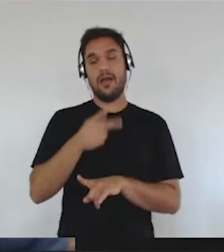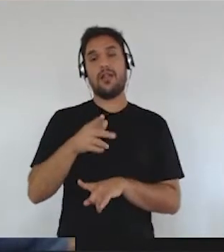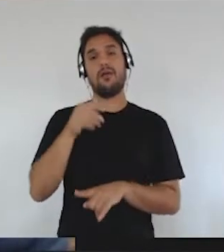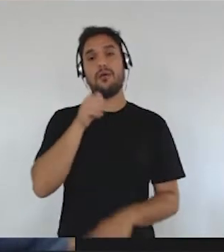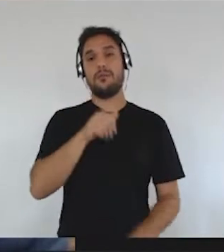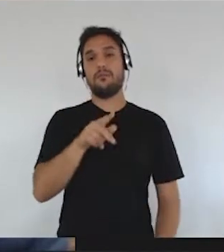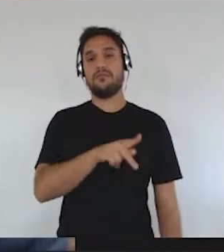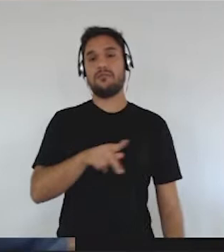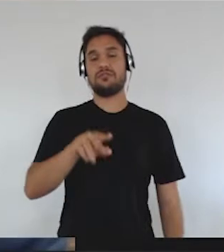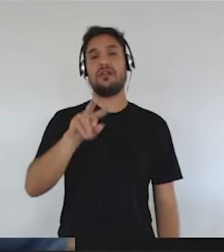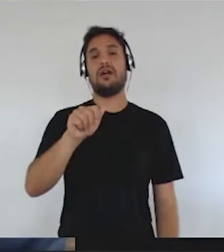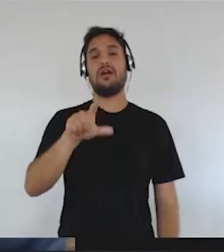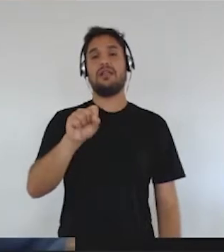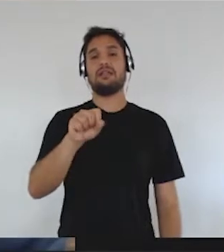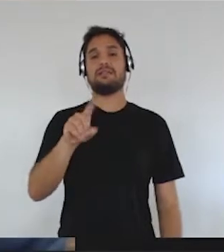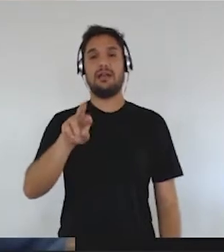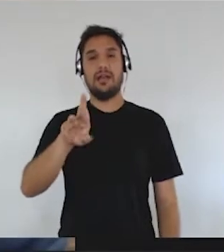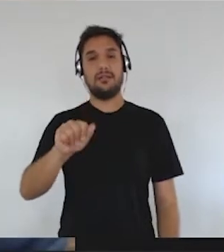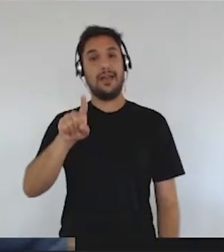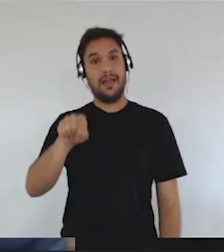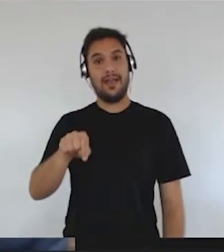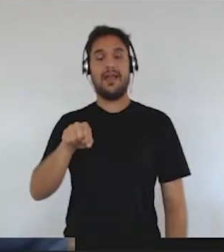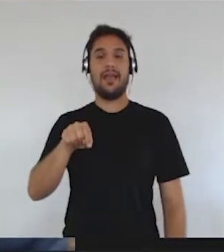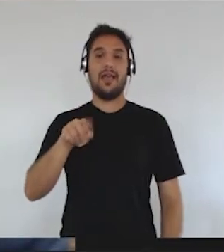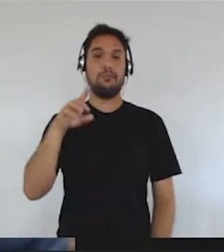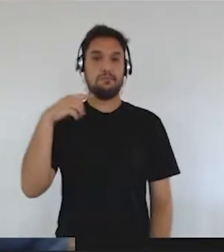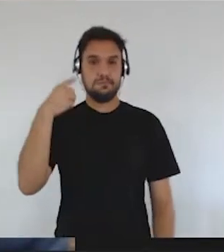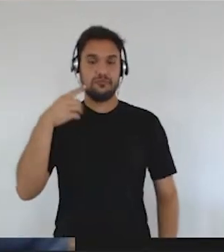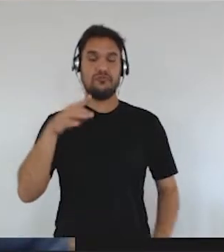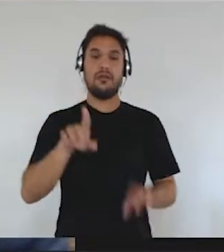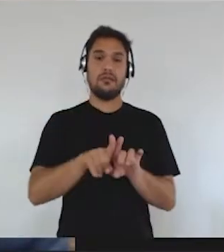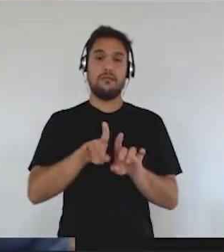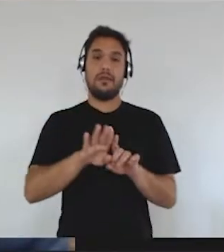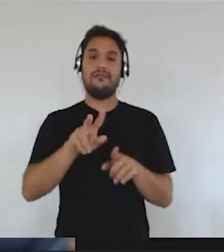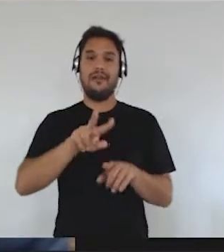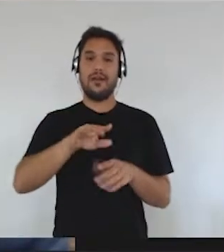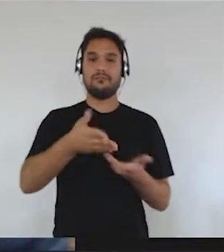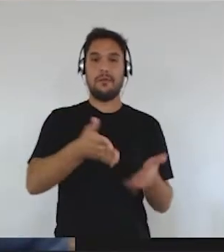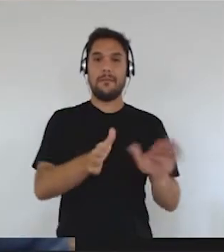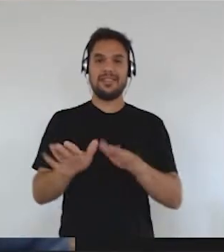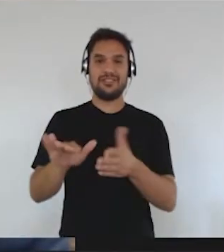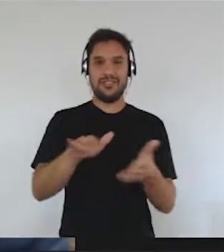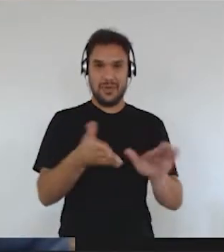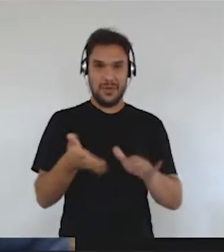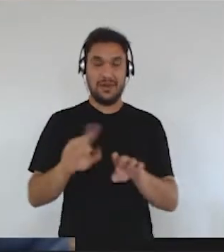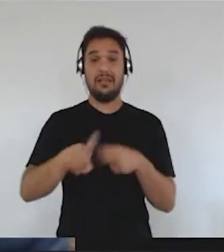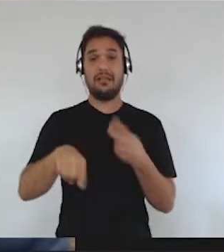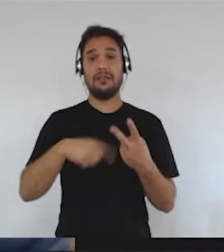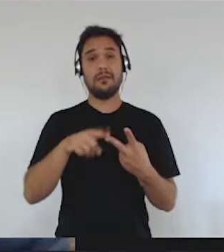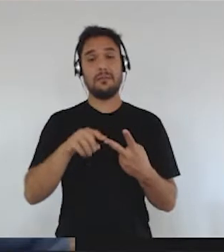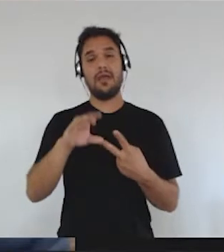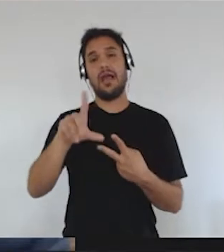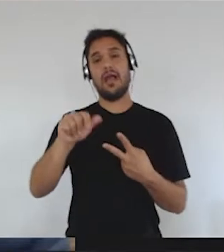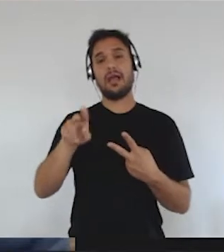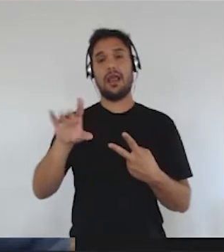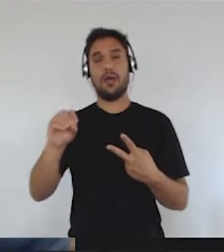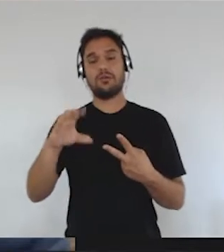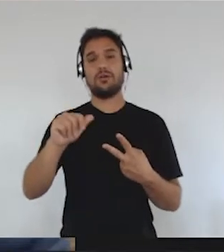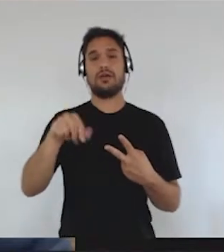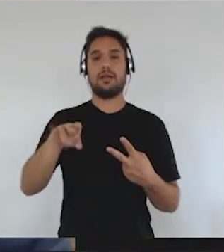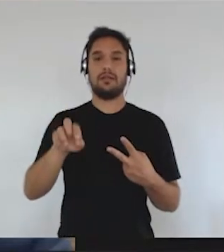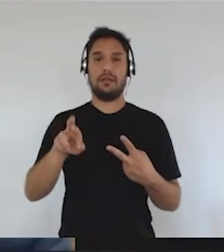Alessandra Balechieri, que é advogada e mediadora. Falo do Cláudio